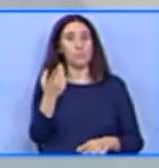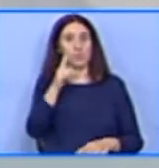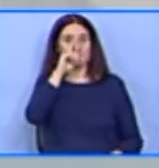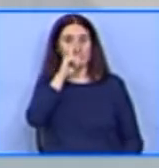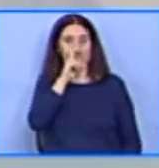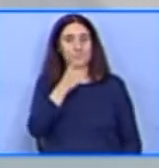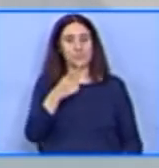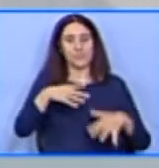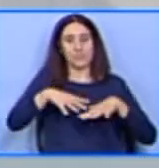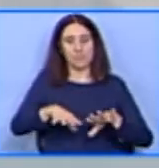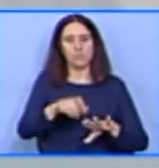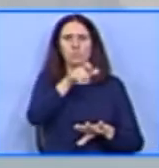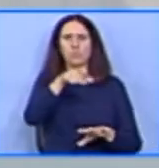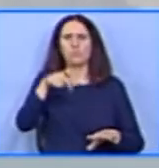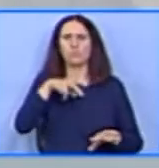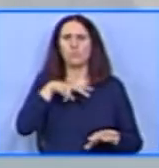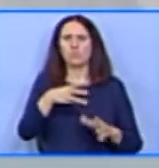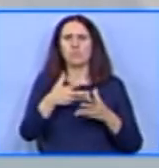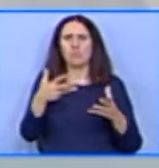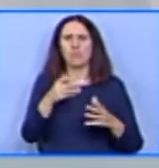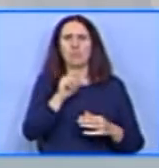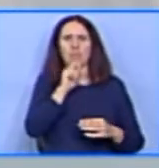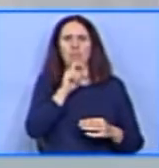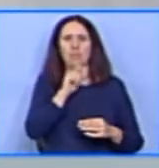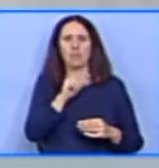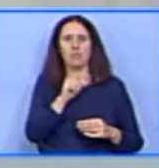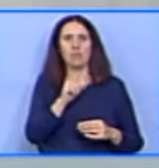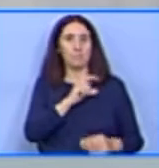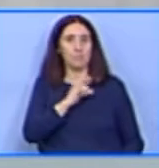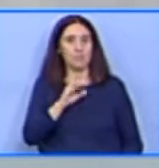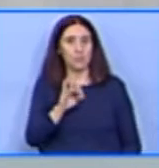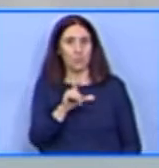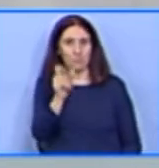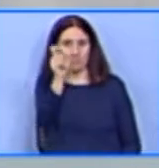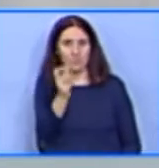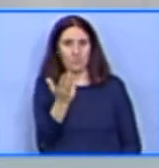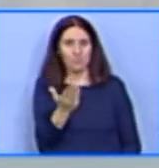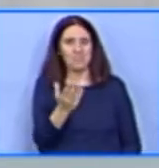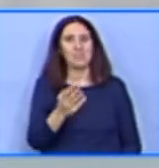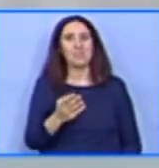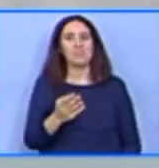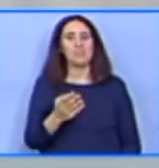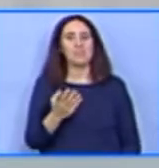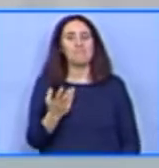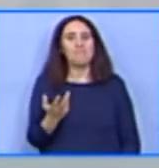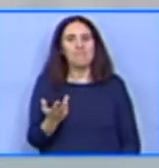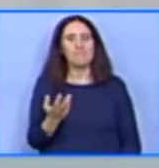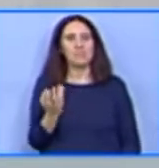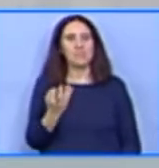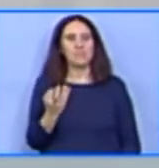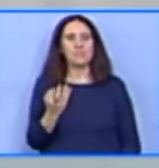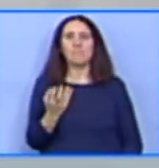portugueses, há também esta possibilidade, Padre João, comece por si, de se